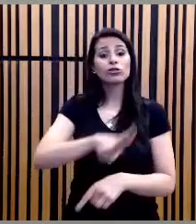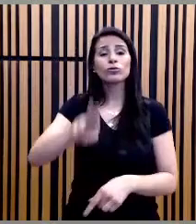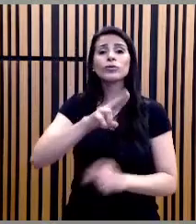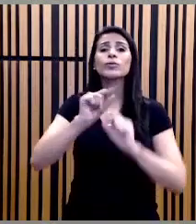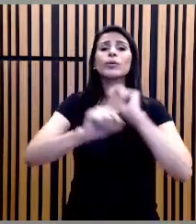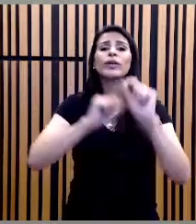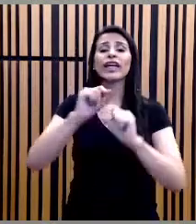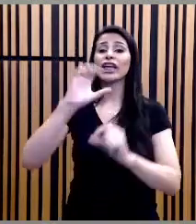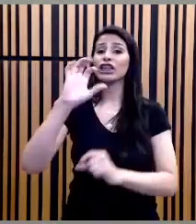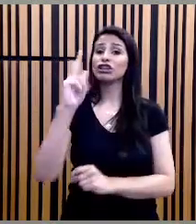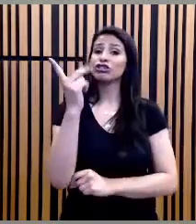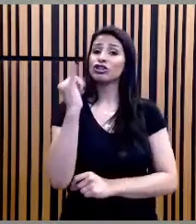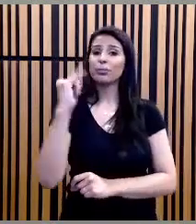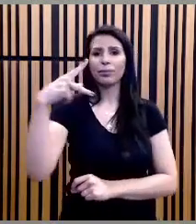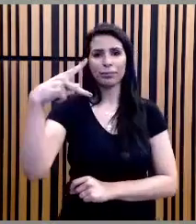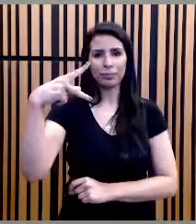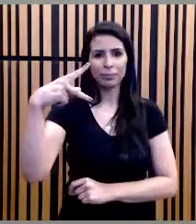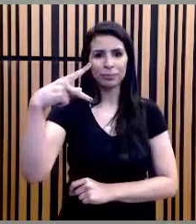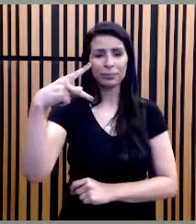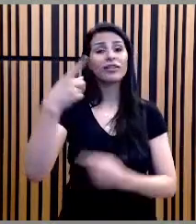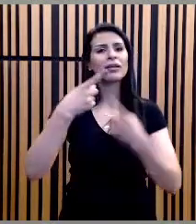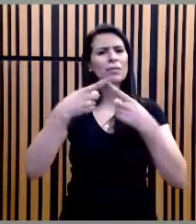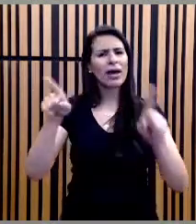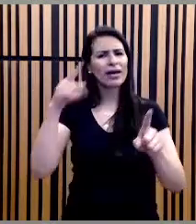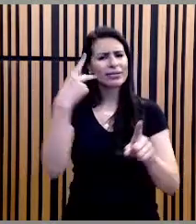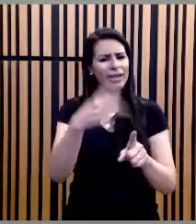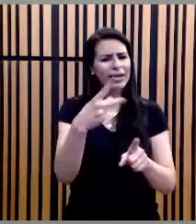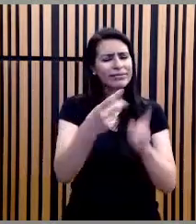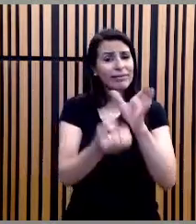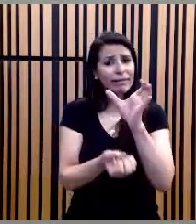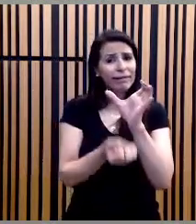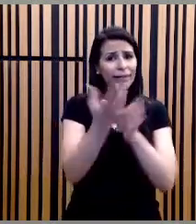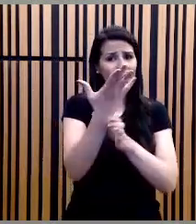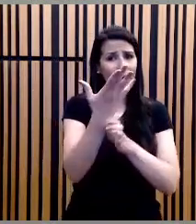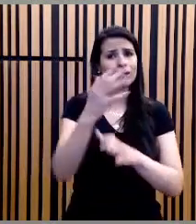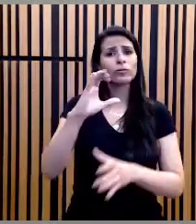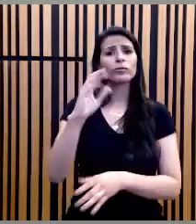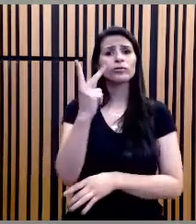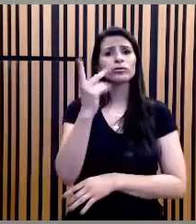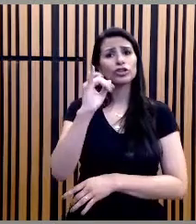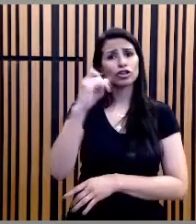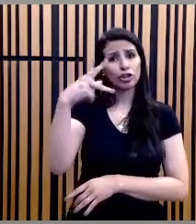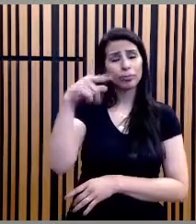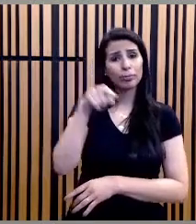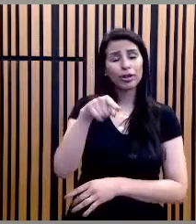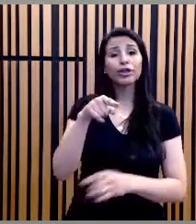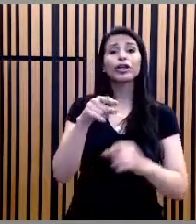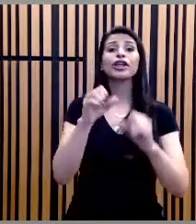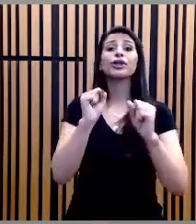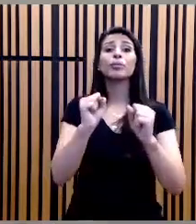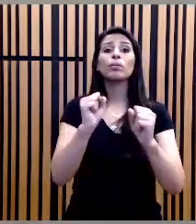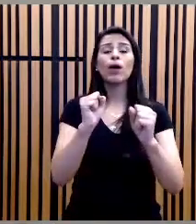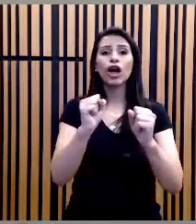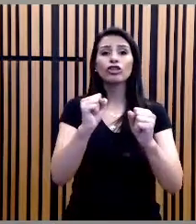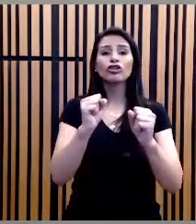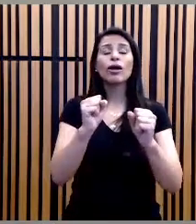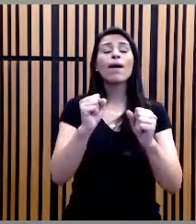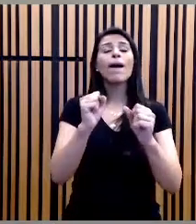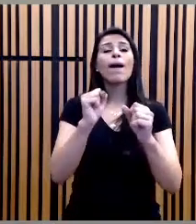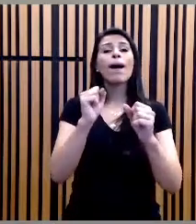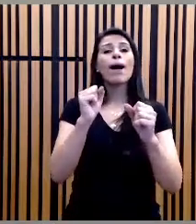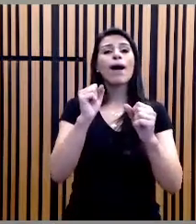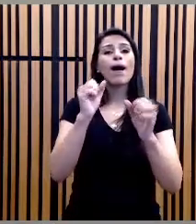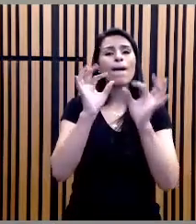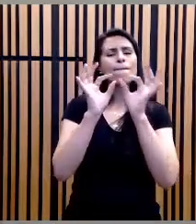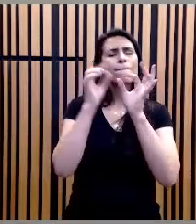chips. Só que eles desenvolveram aí um chip, pessoal, que pode medir a pressão craniana.